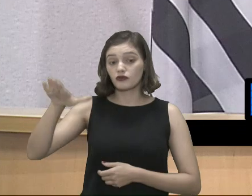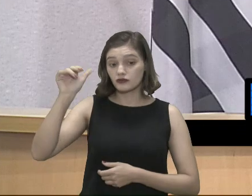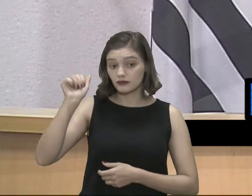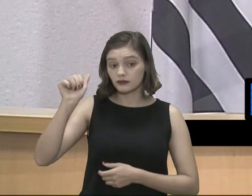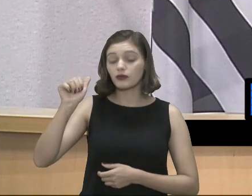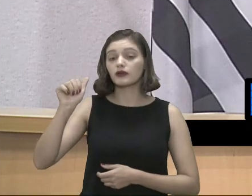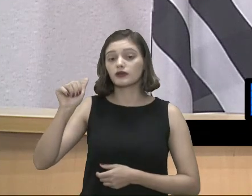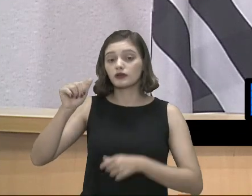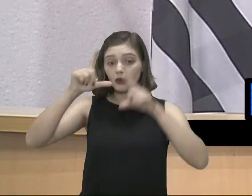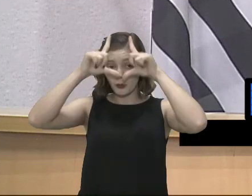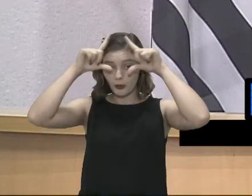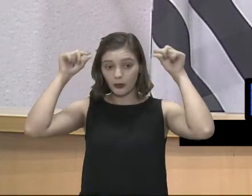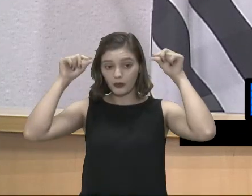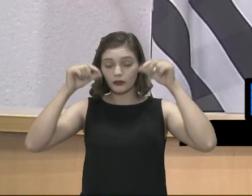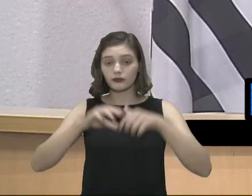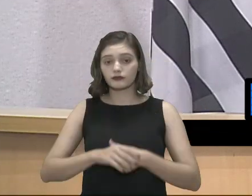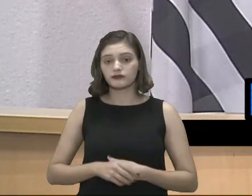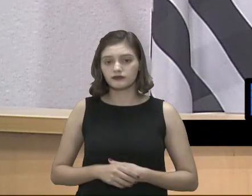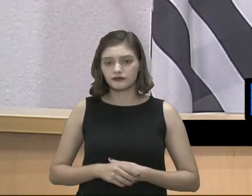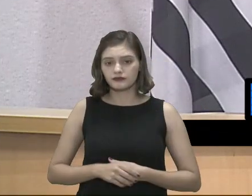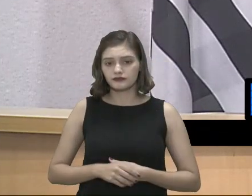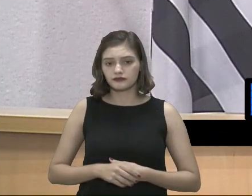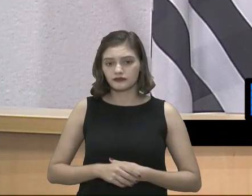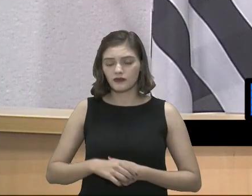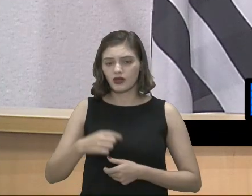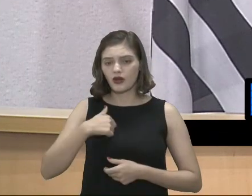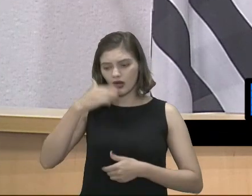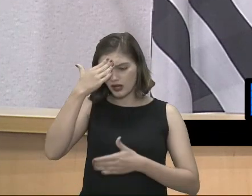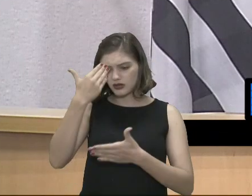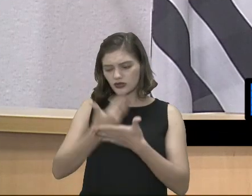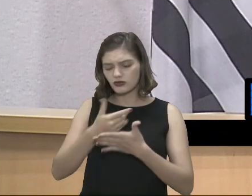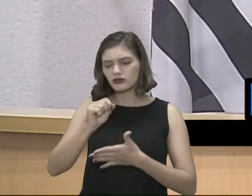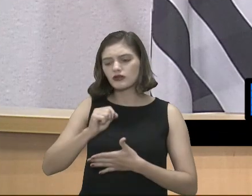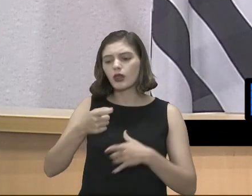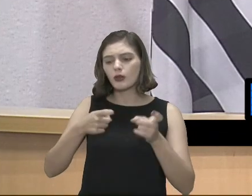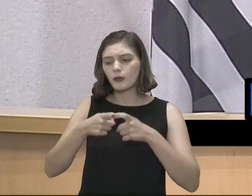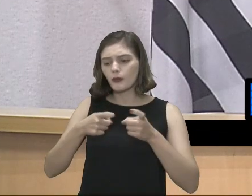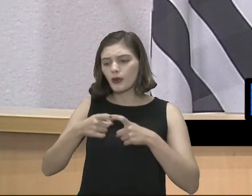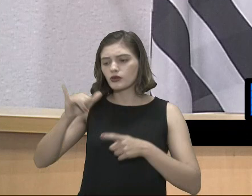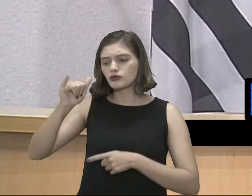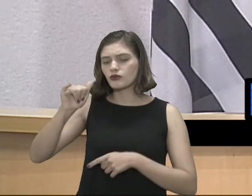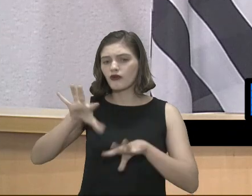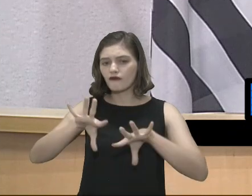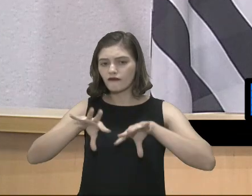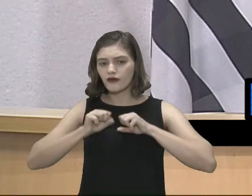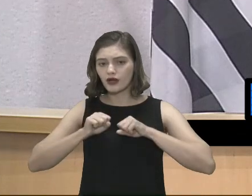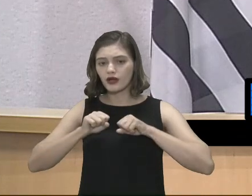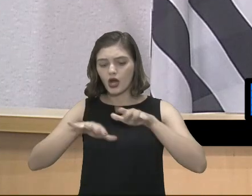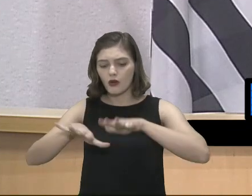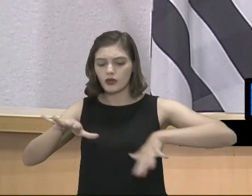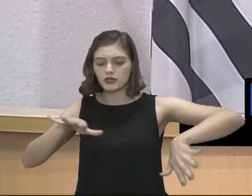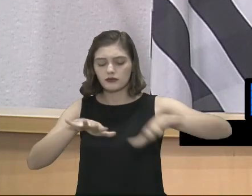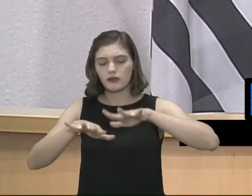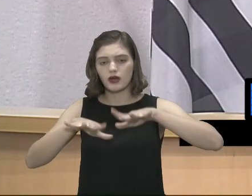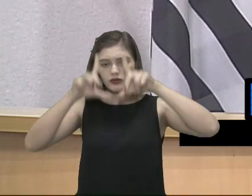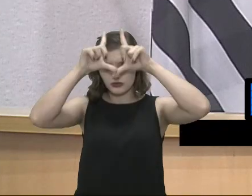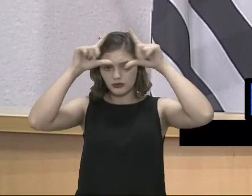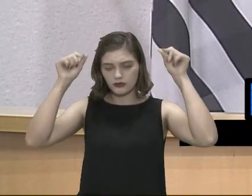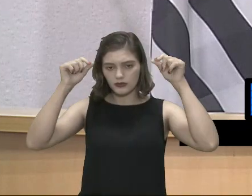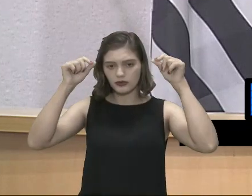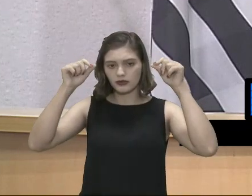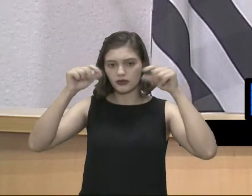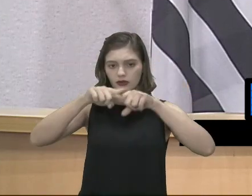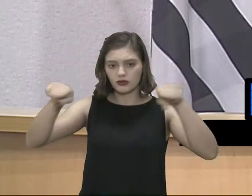uma enfermeira. Eu acho, se está na infectologia e um espaço de médico, de enfermaria,